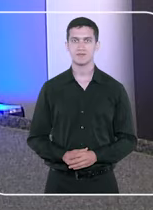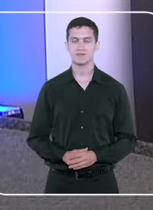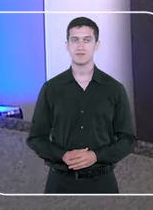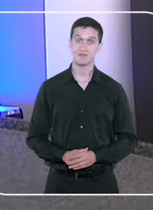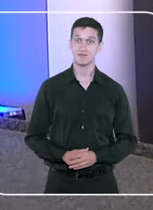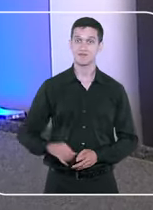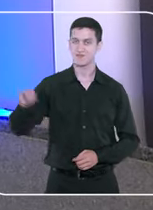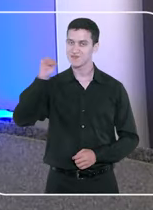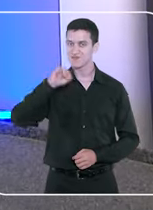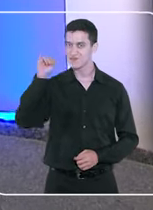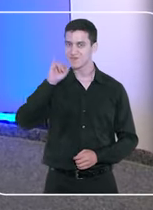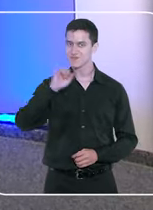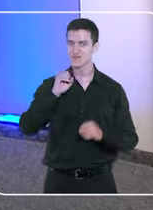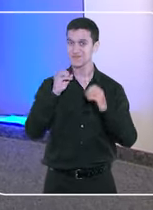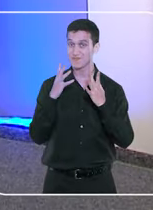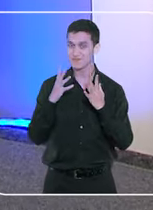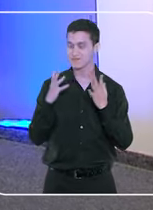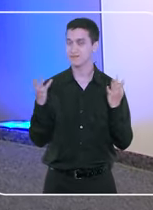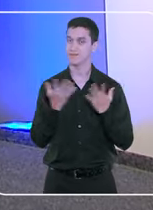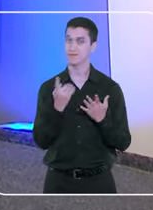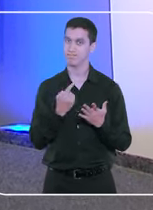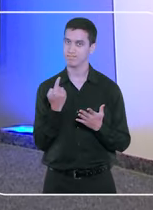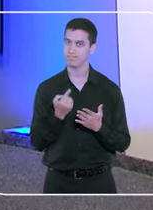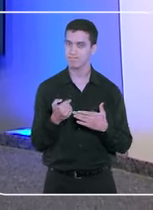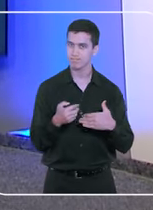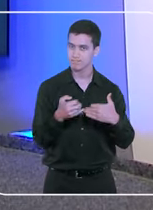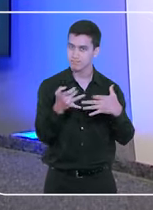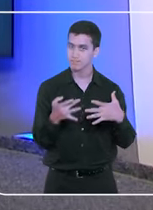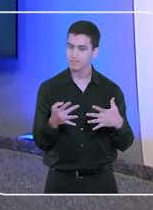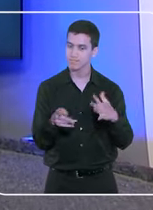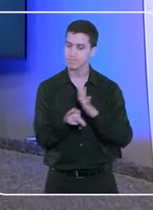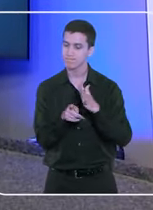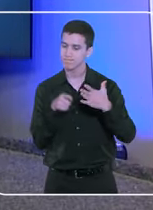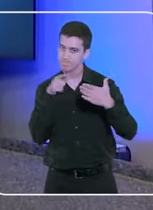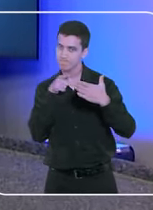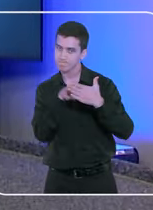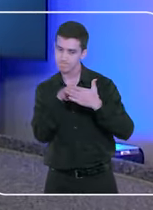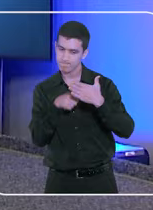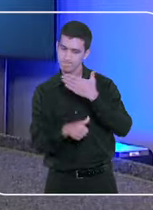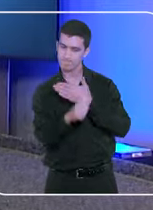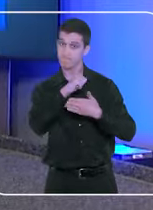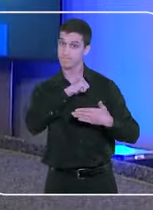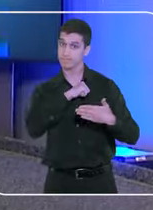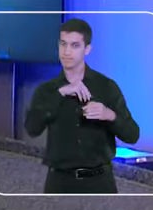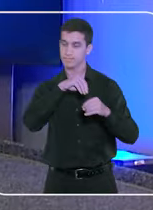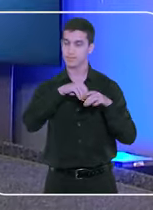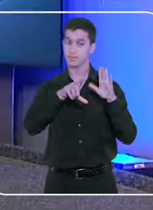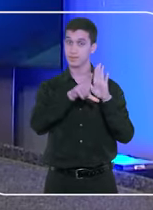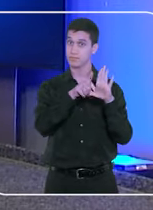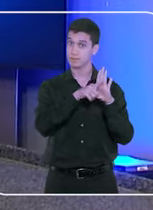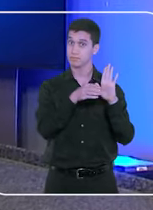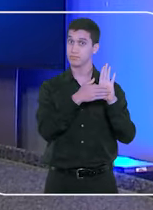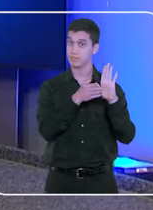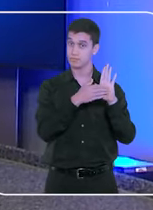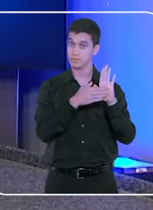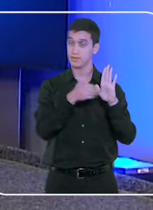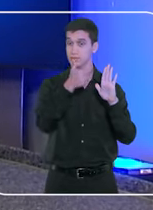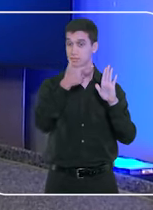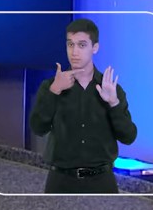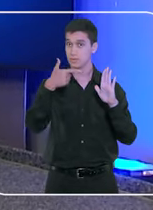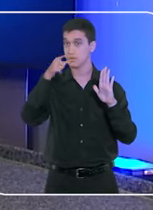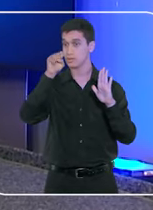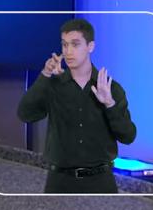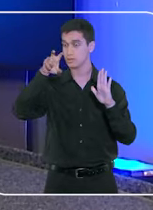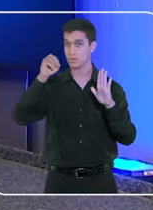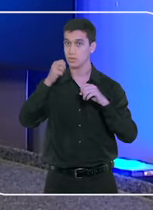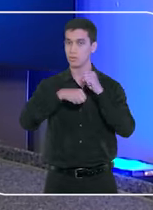Olá, pessoal. Hoje nós vamos falar sobre a colaboração premiada, prevista na Lei 12.850 de 2013,